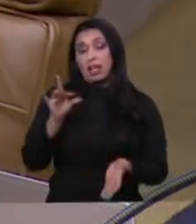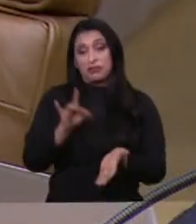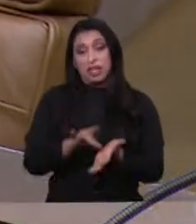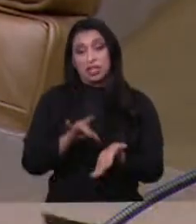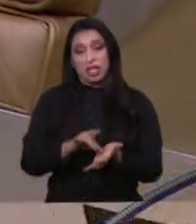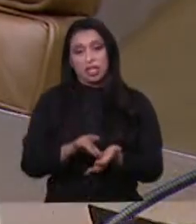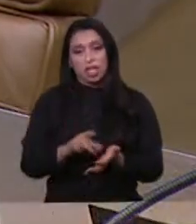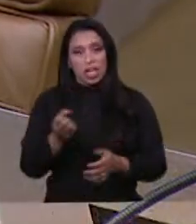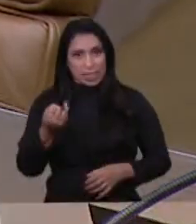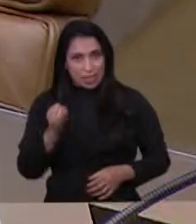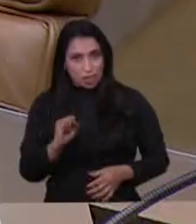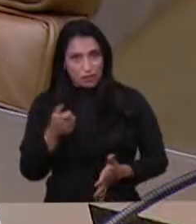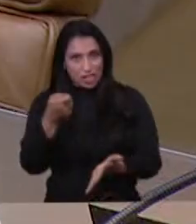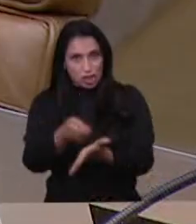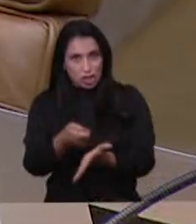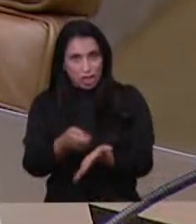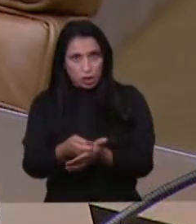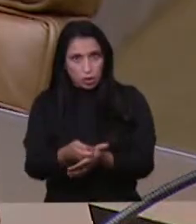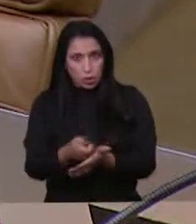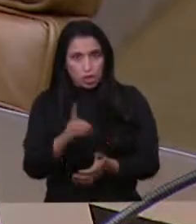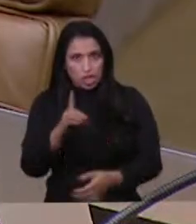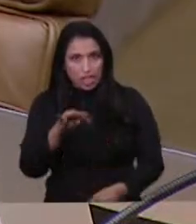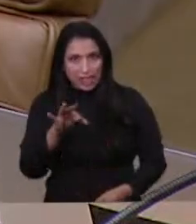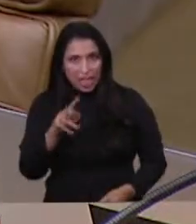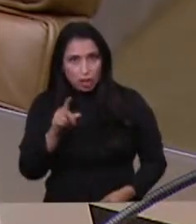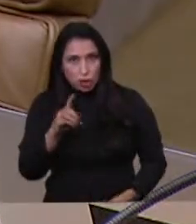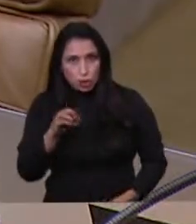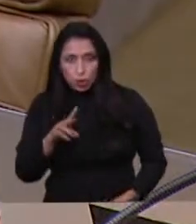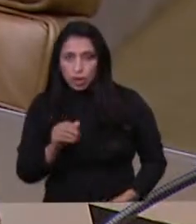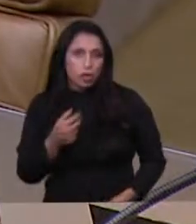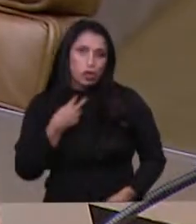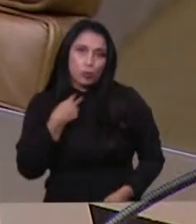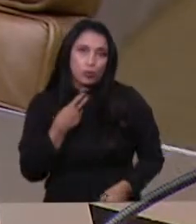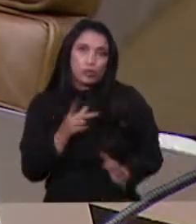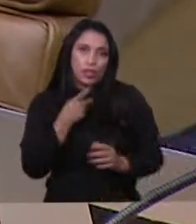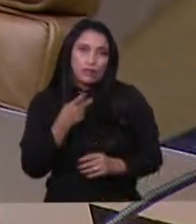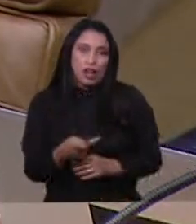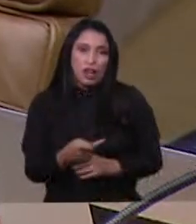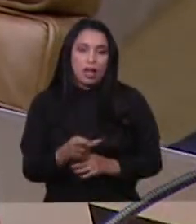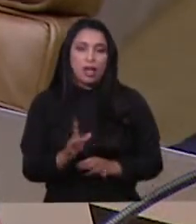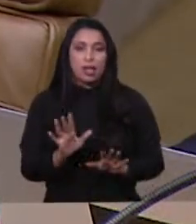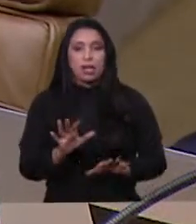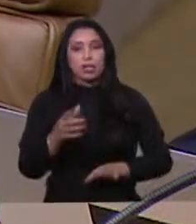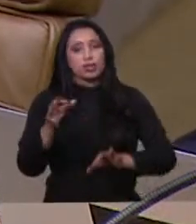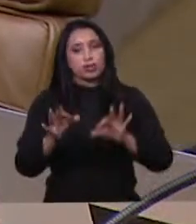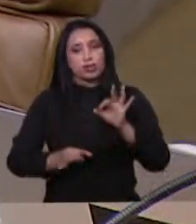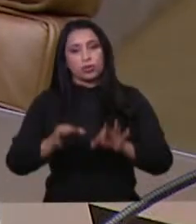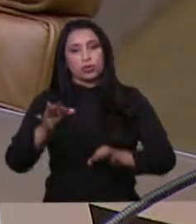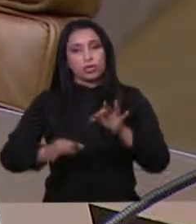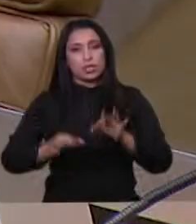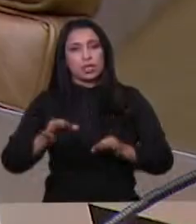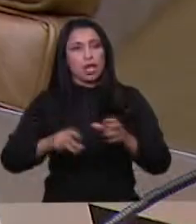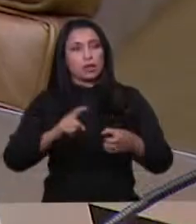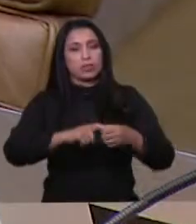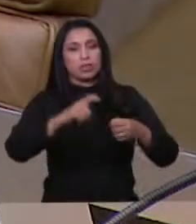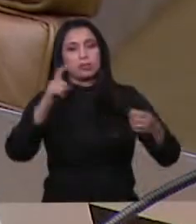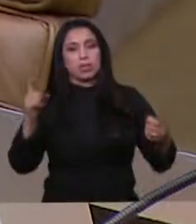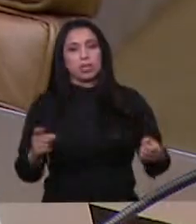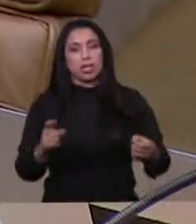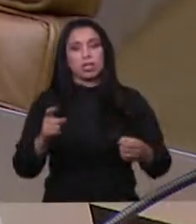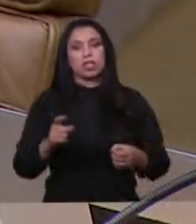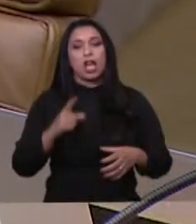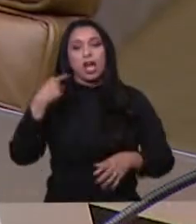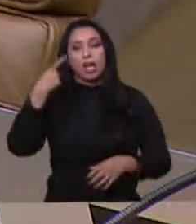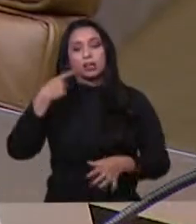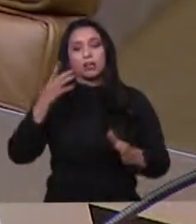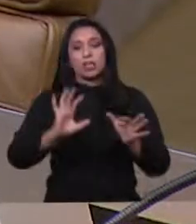isso não seria permitido, porque nós sabemos que nem há judiciário independente, nem há advocacia livre, nem há cidadania